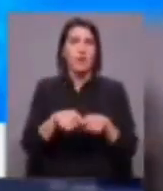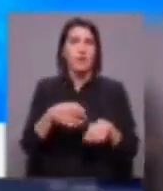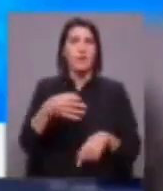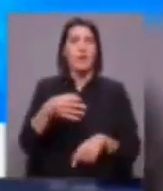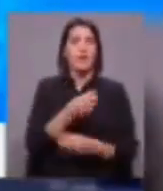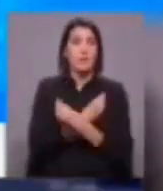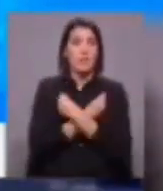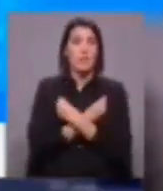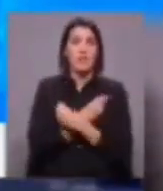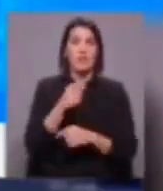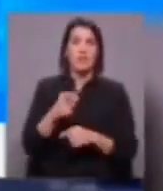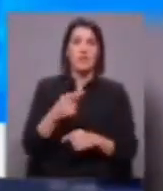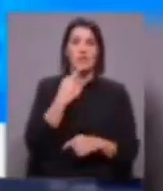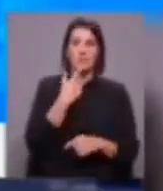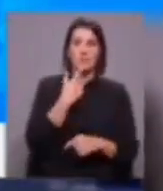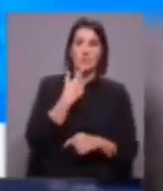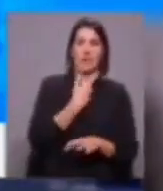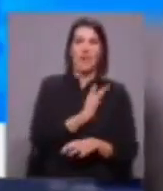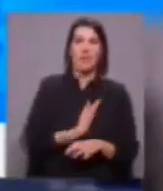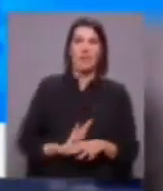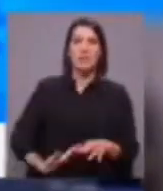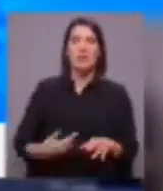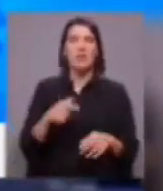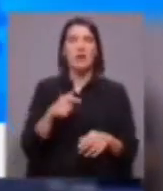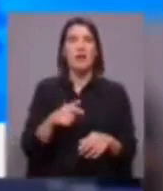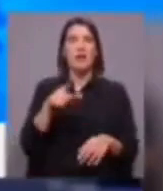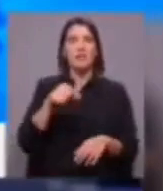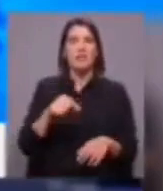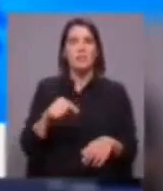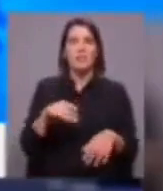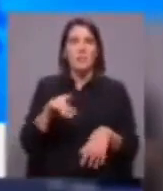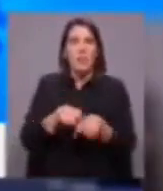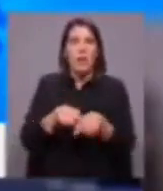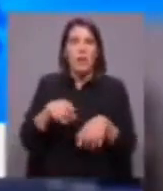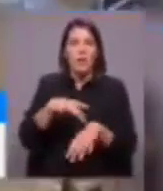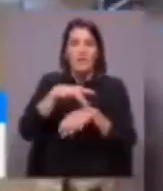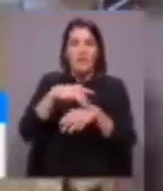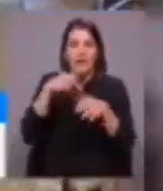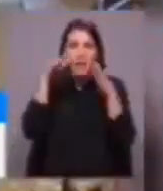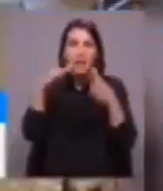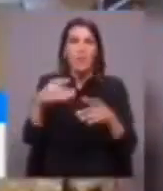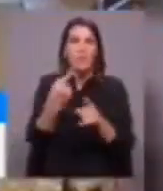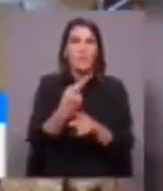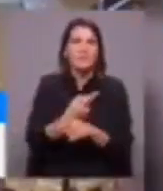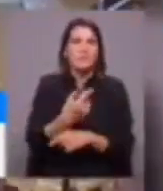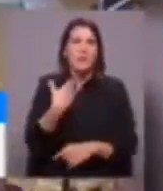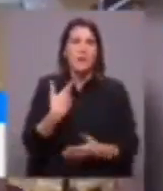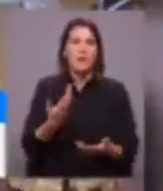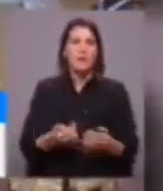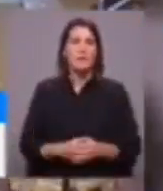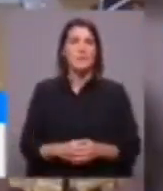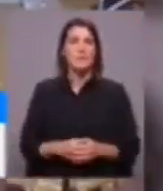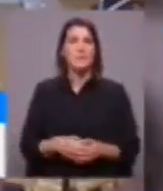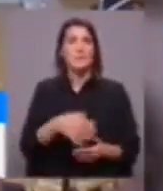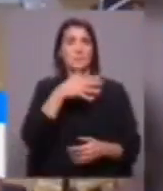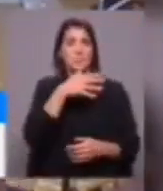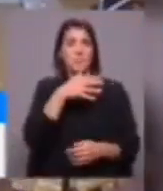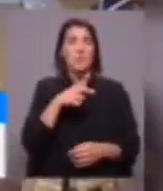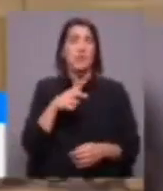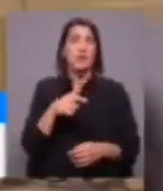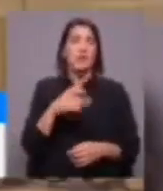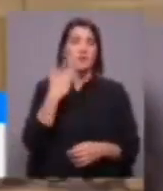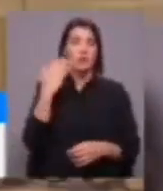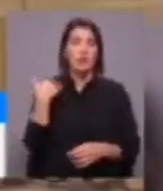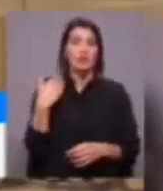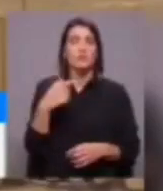totalitária e obcecada com coisas erradas ouvido no Parlamento António Costa Silva fez